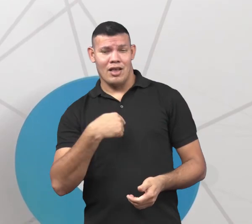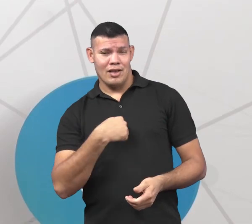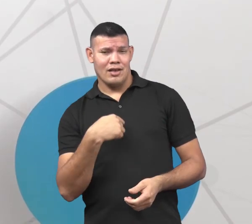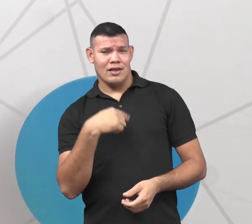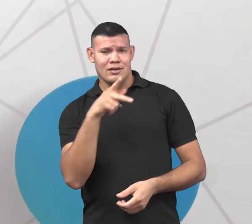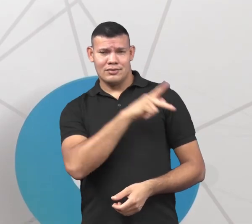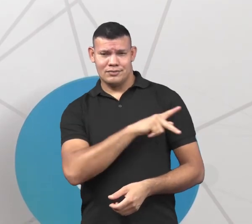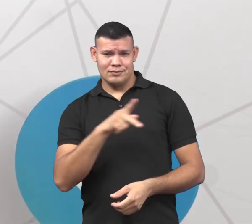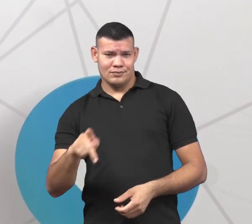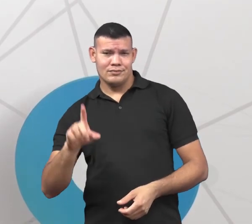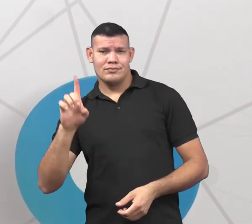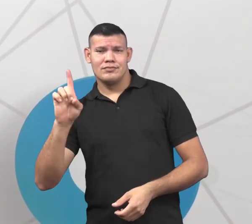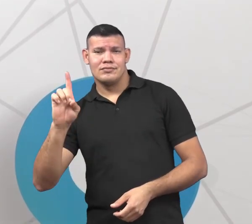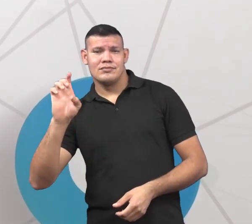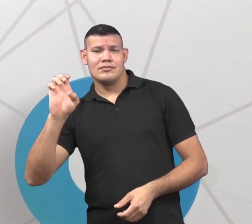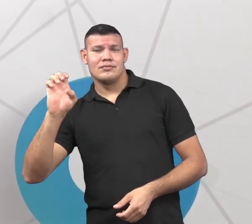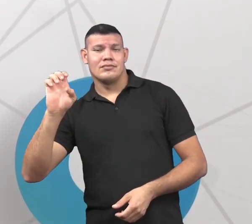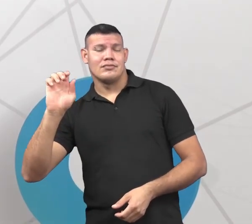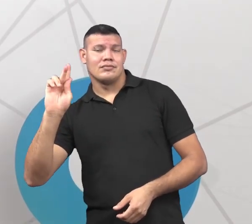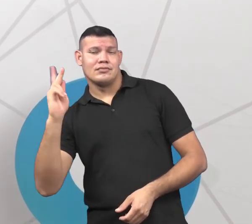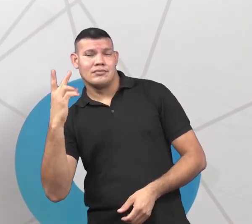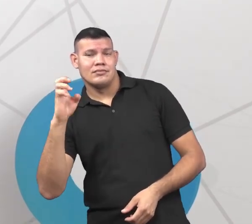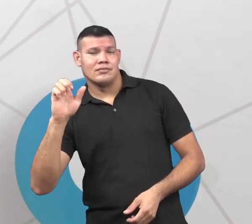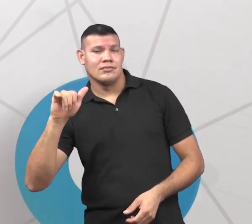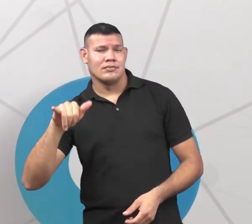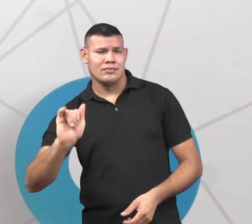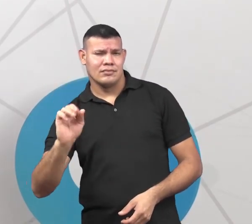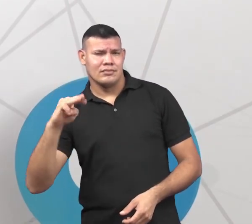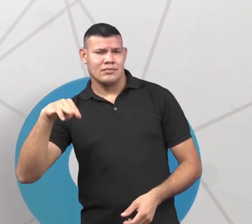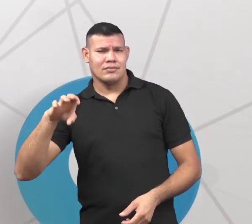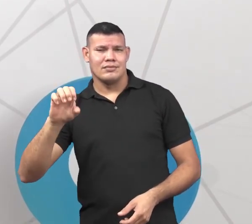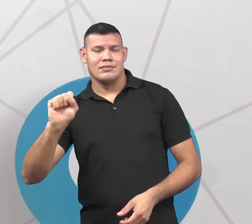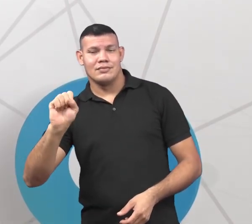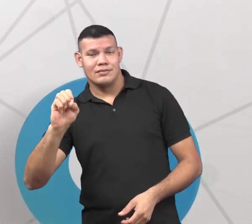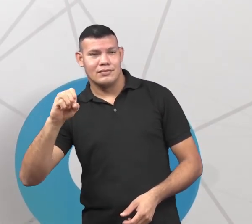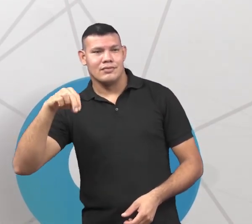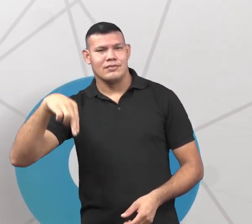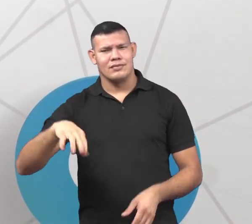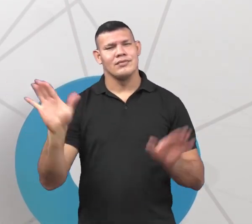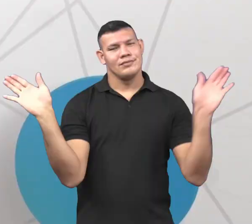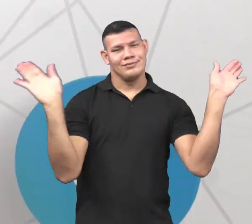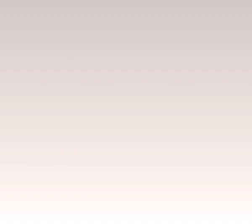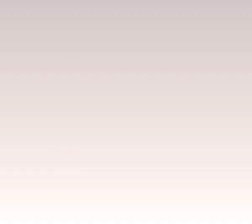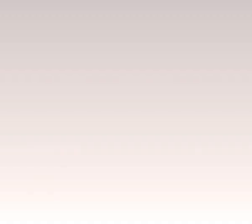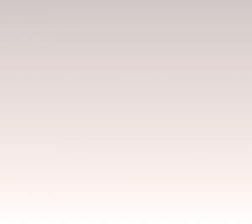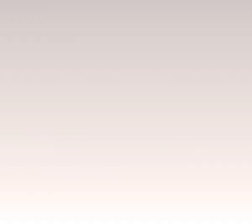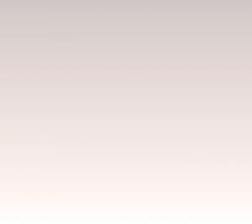professor Jameson Mesquita. Muchísimas gracias e hasta la próxima.